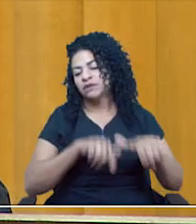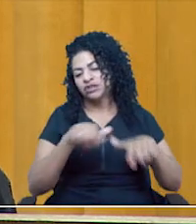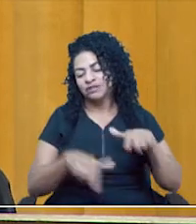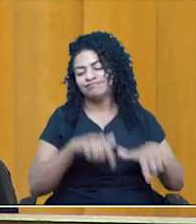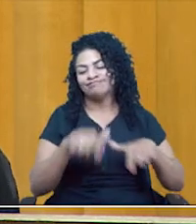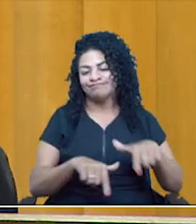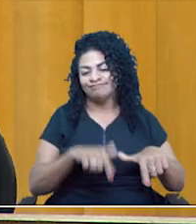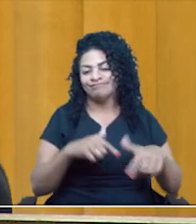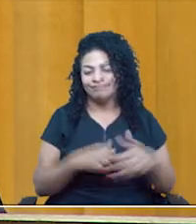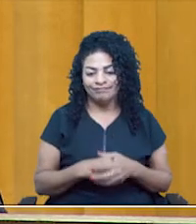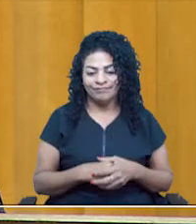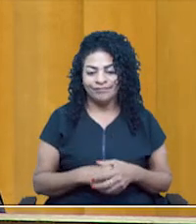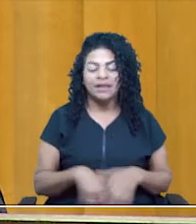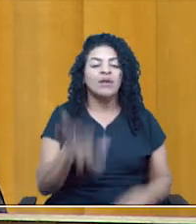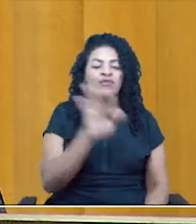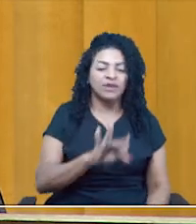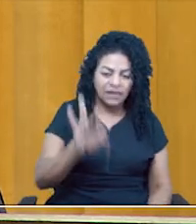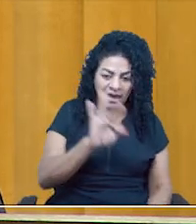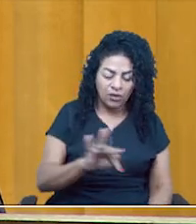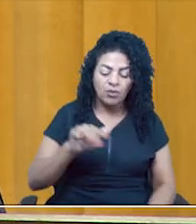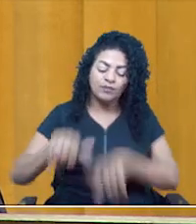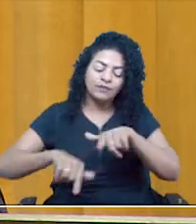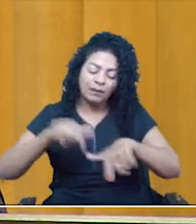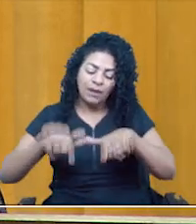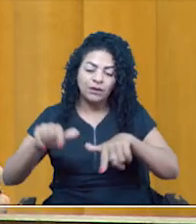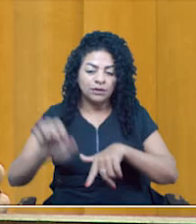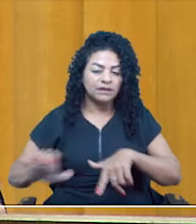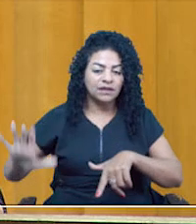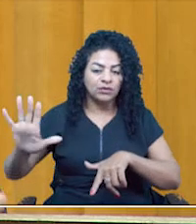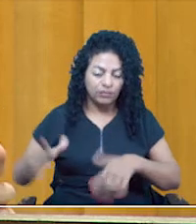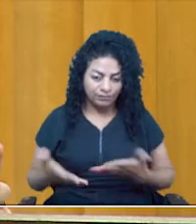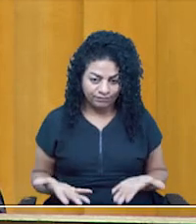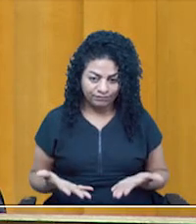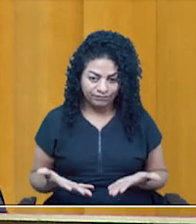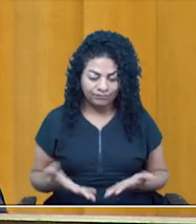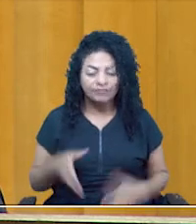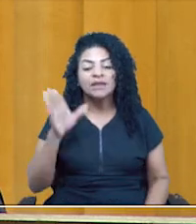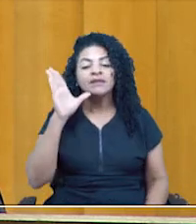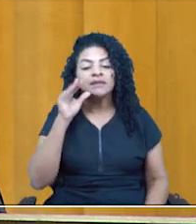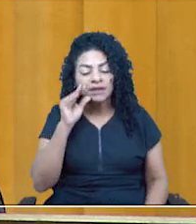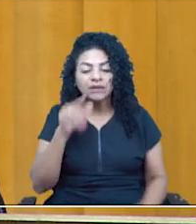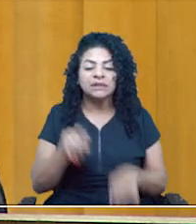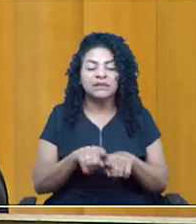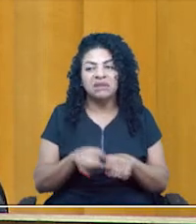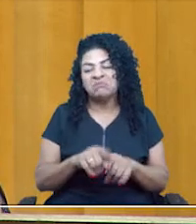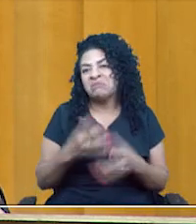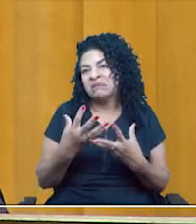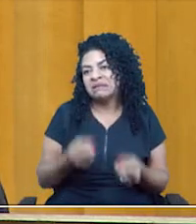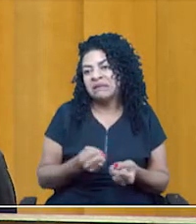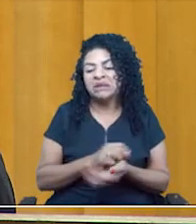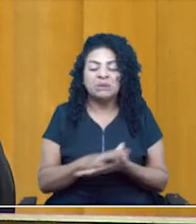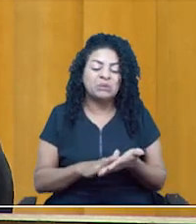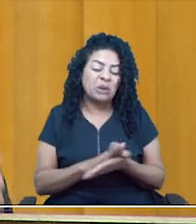igual, federal, trabalho, estadual. Os servidores não se consideram tão sobrecarregados, dos mesmos